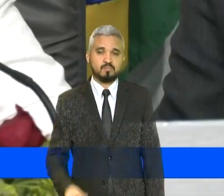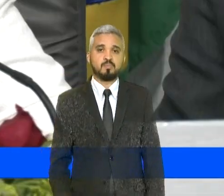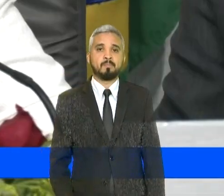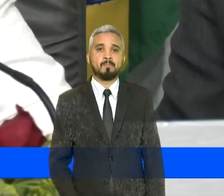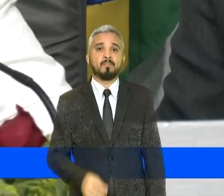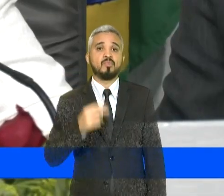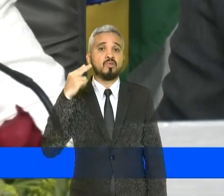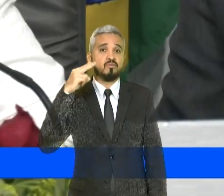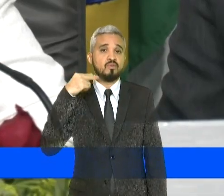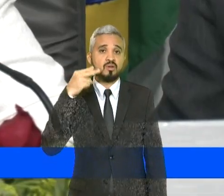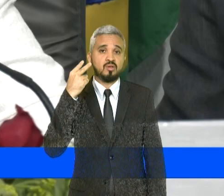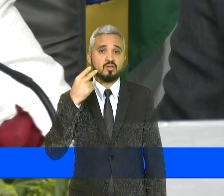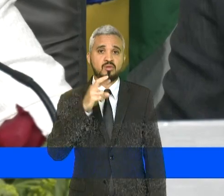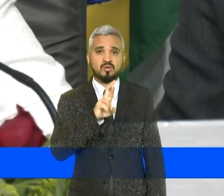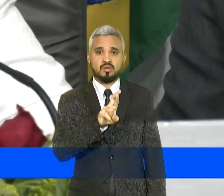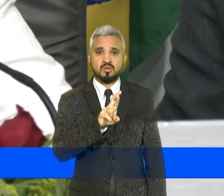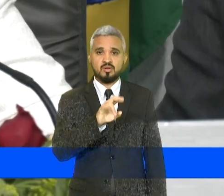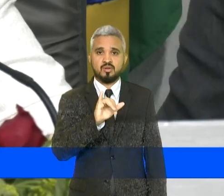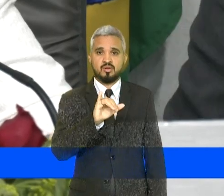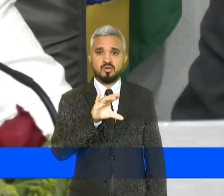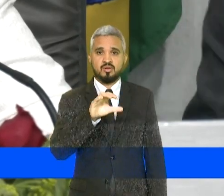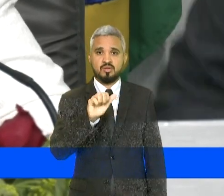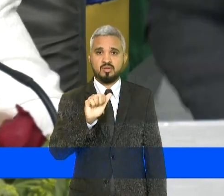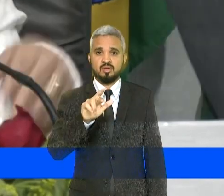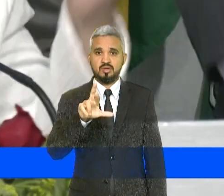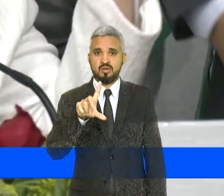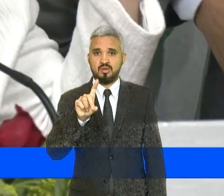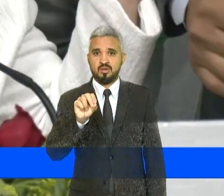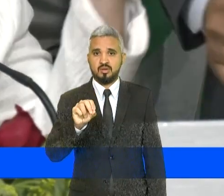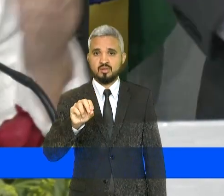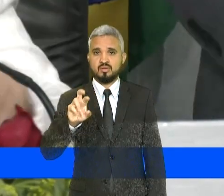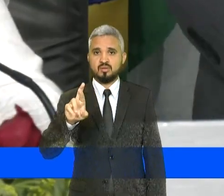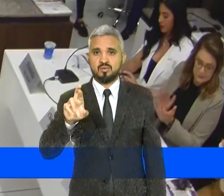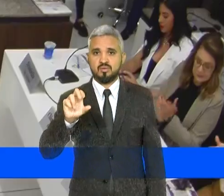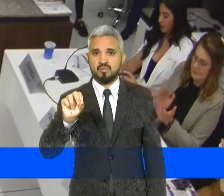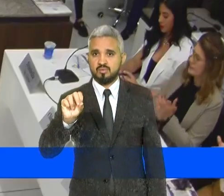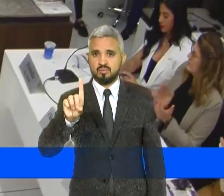Vereador Ricardo Rodrigues de Matos.